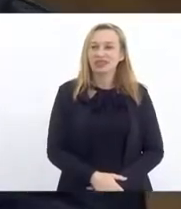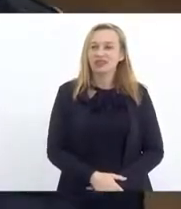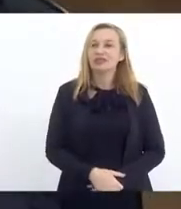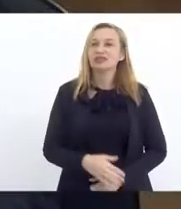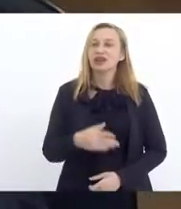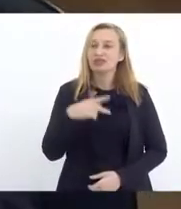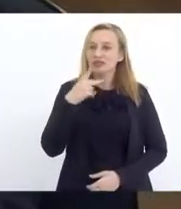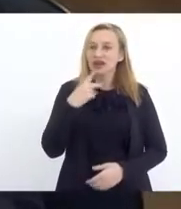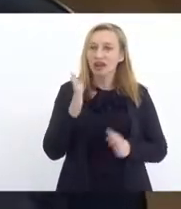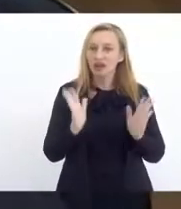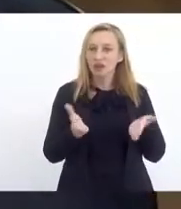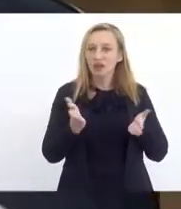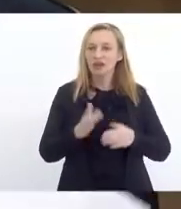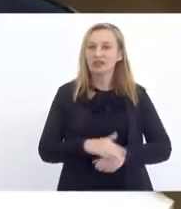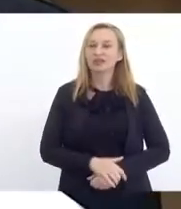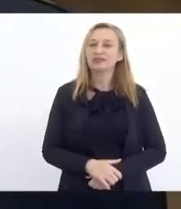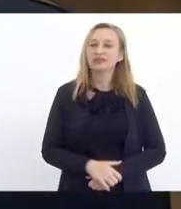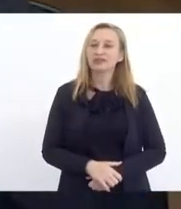Passo a palavra